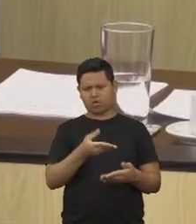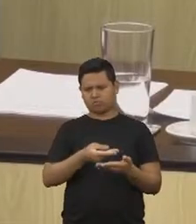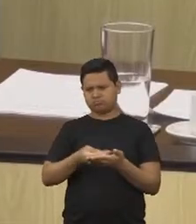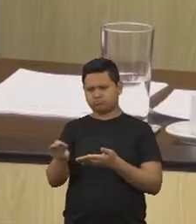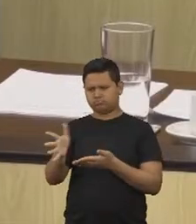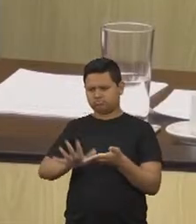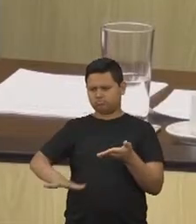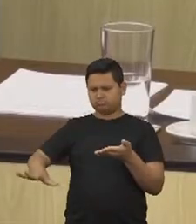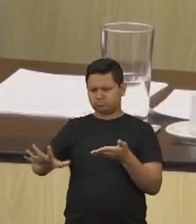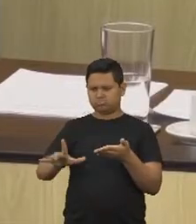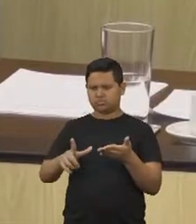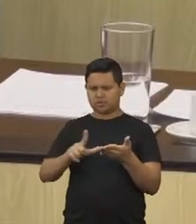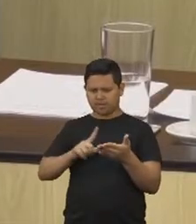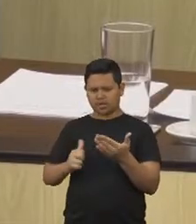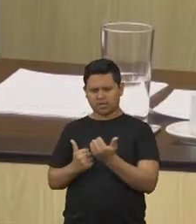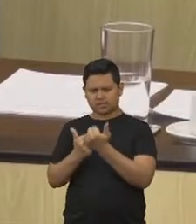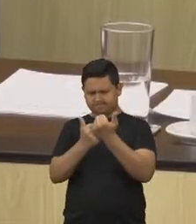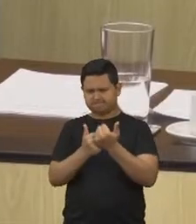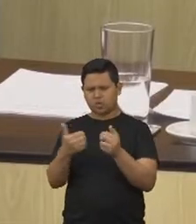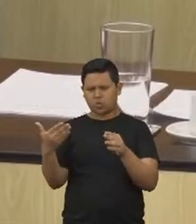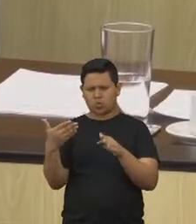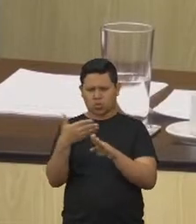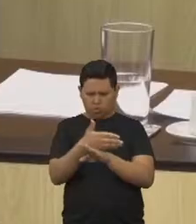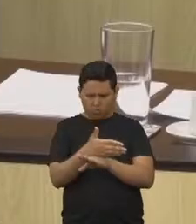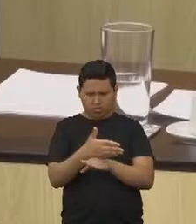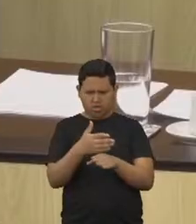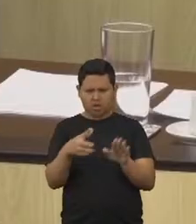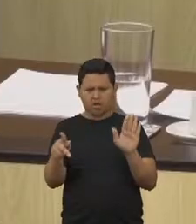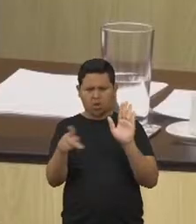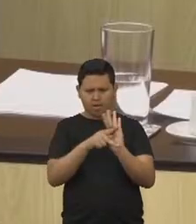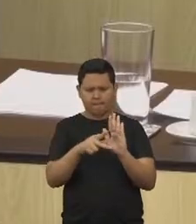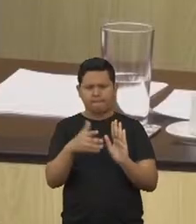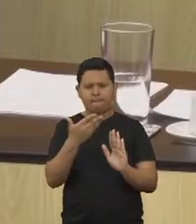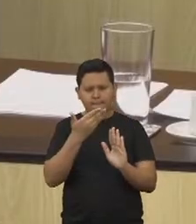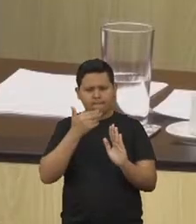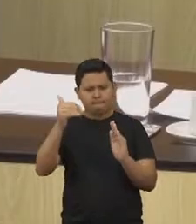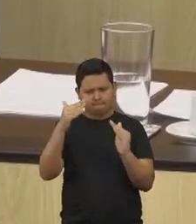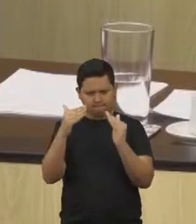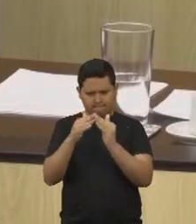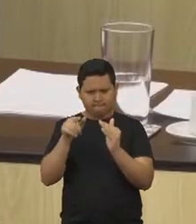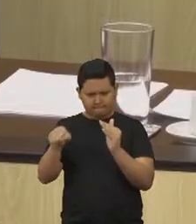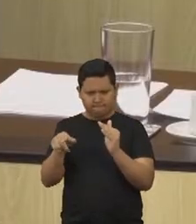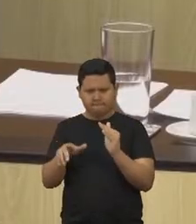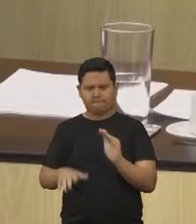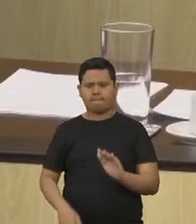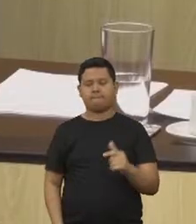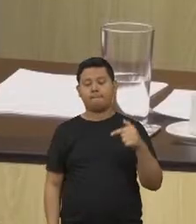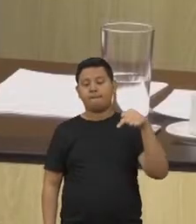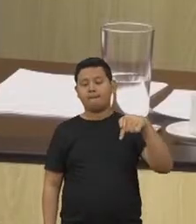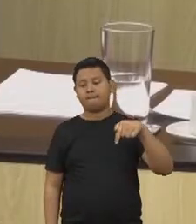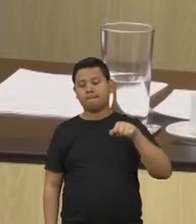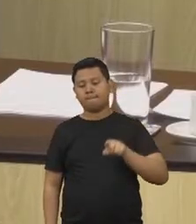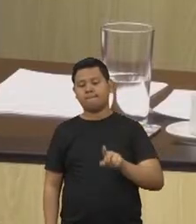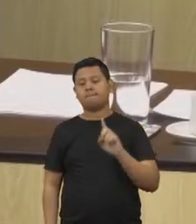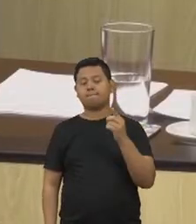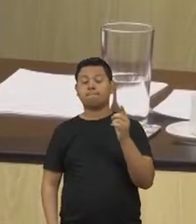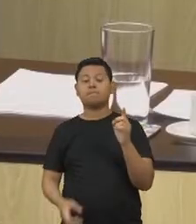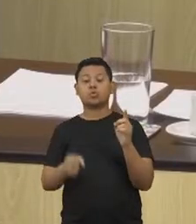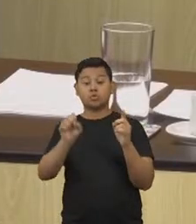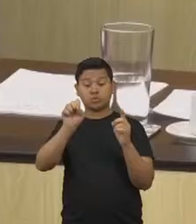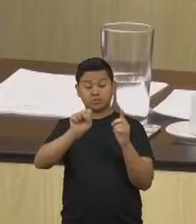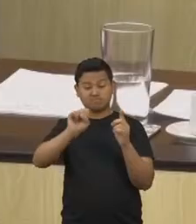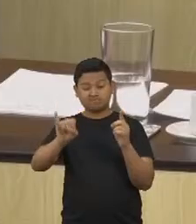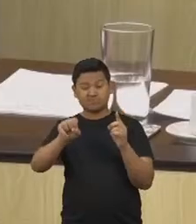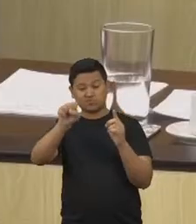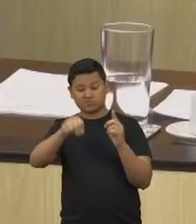Jacareí garantir aos munícipes o acesso ao programa Melhor em Casa? 7.1. Se sim, informar o